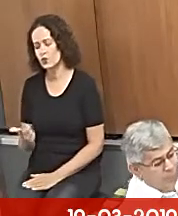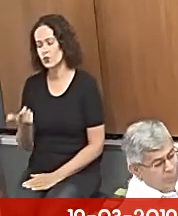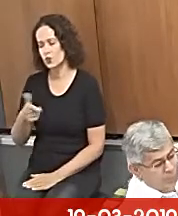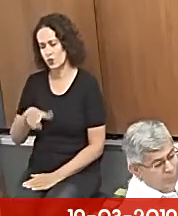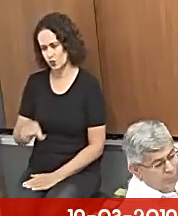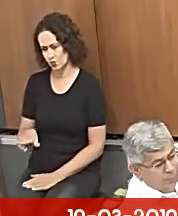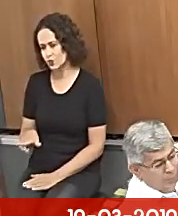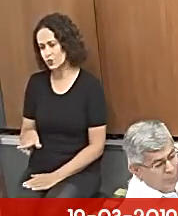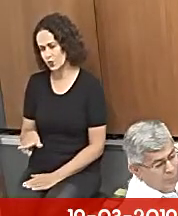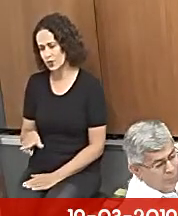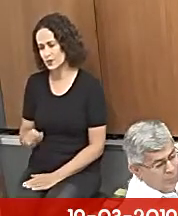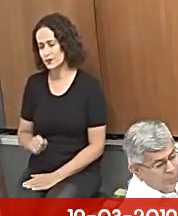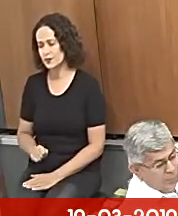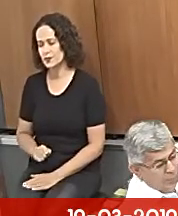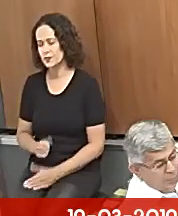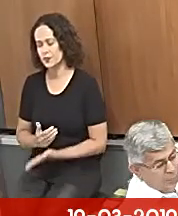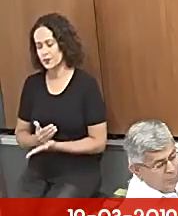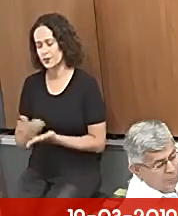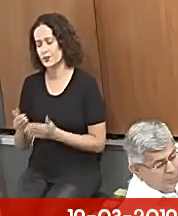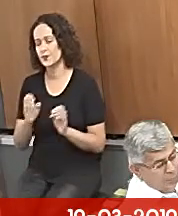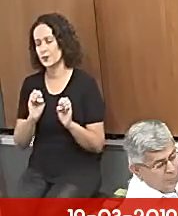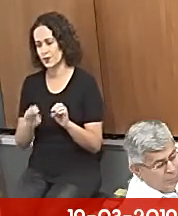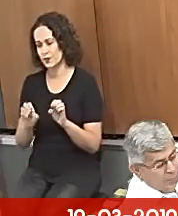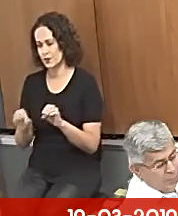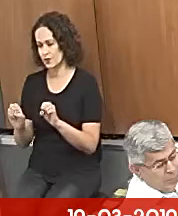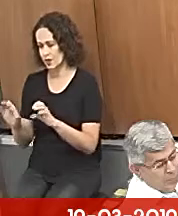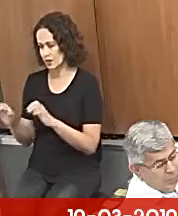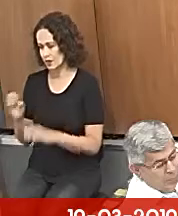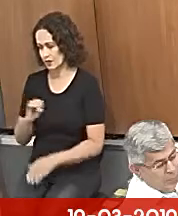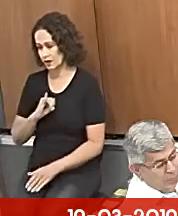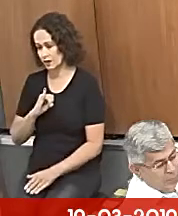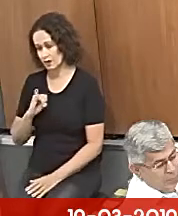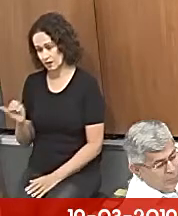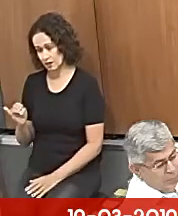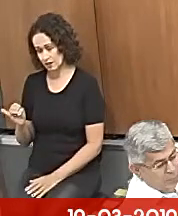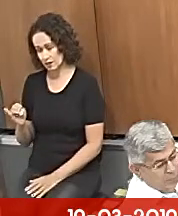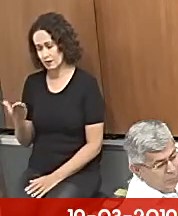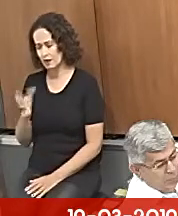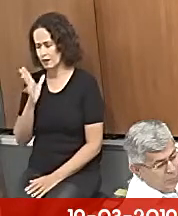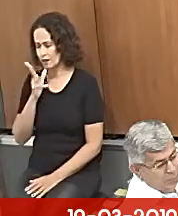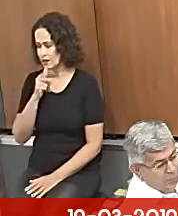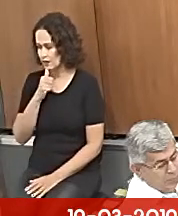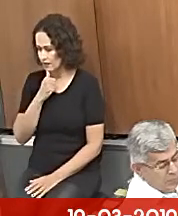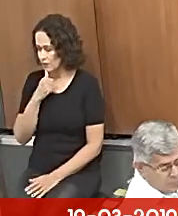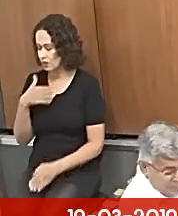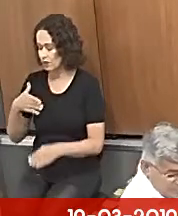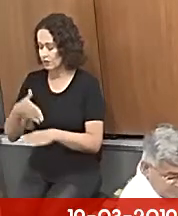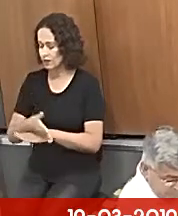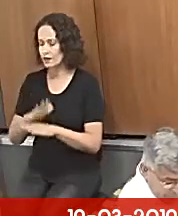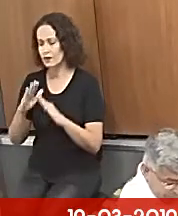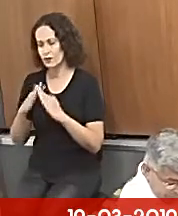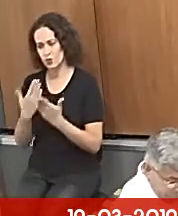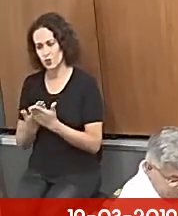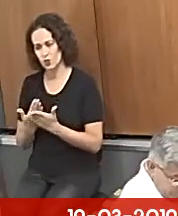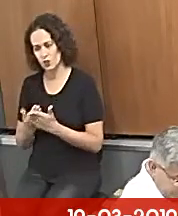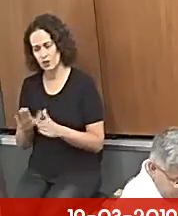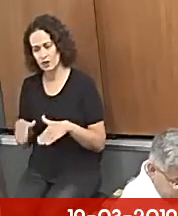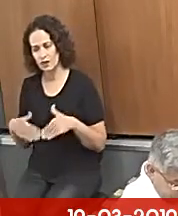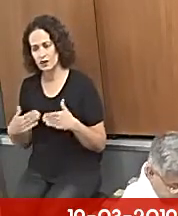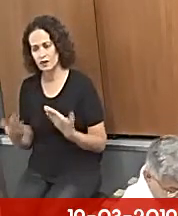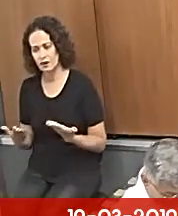começando aí pela área educacional se ela chegar à tarde a mente na escola e então vai haver um atraso e